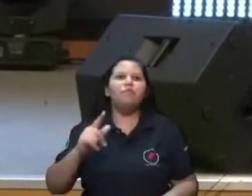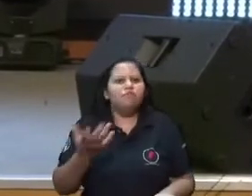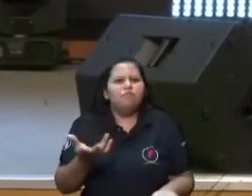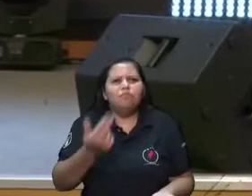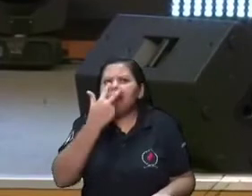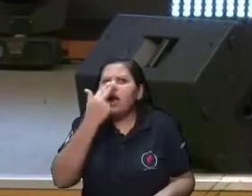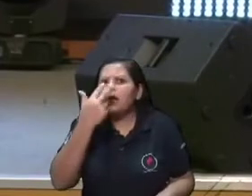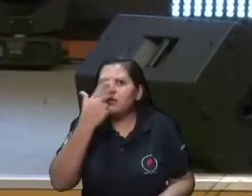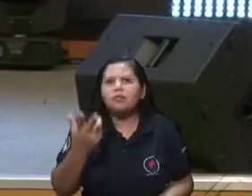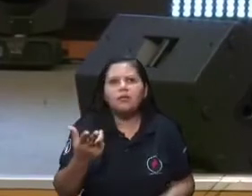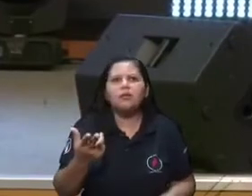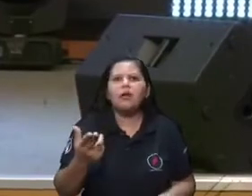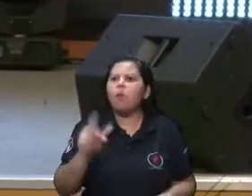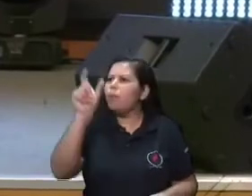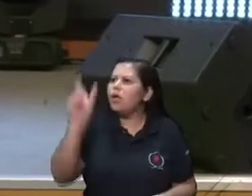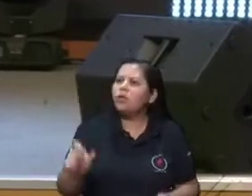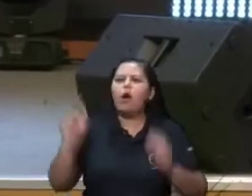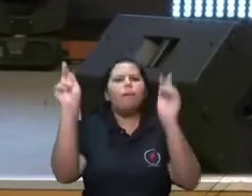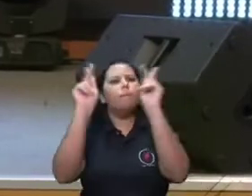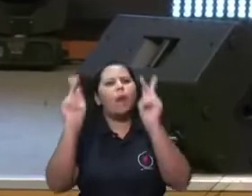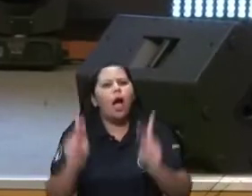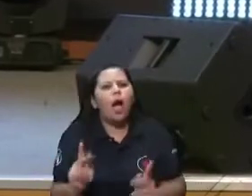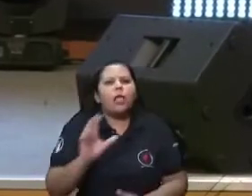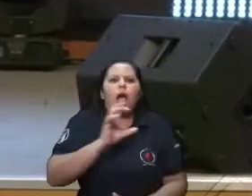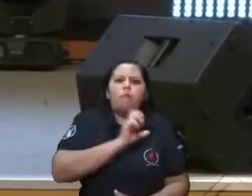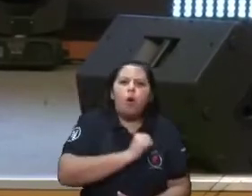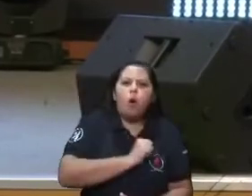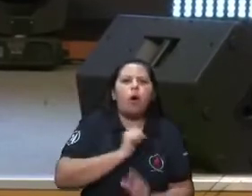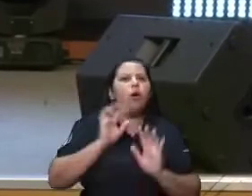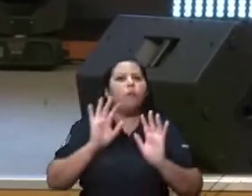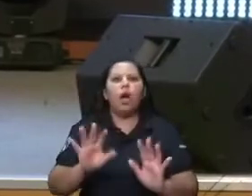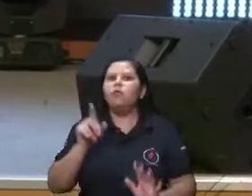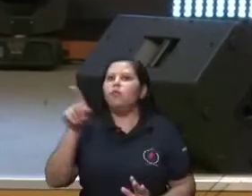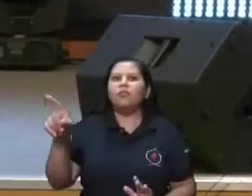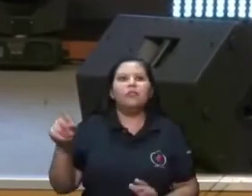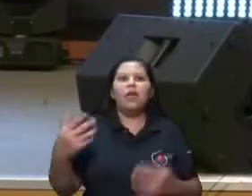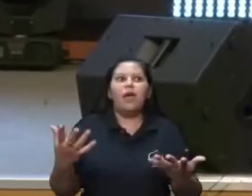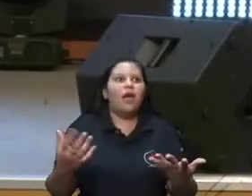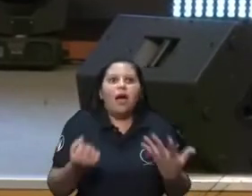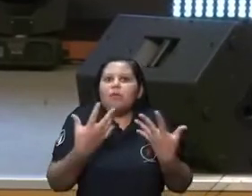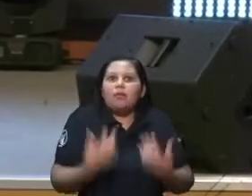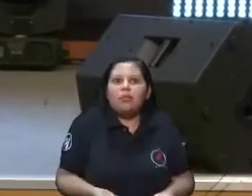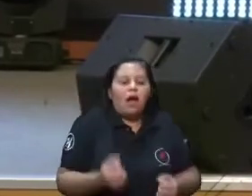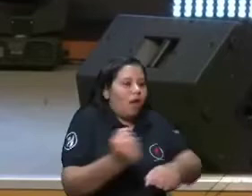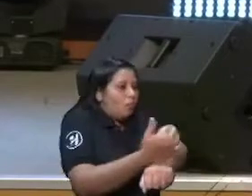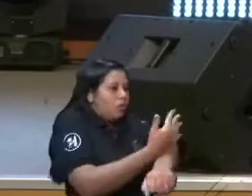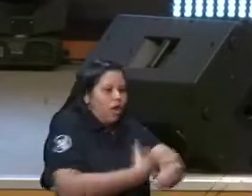de pacificação, mas no final você era levado pelas emoções.